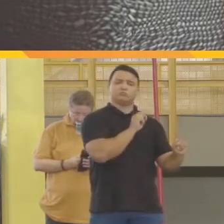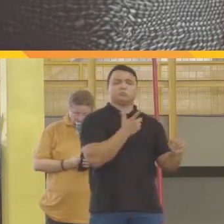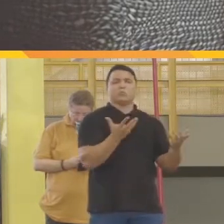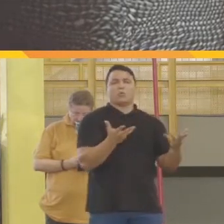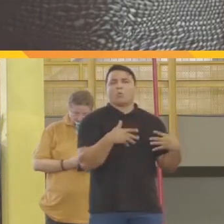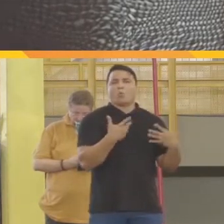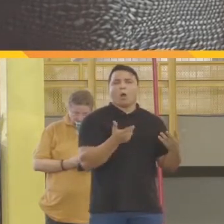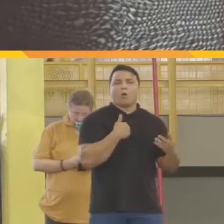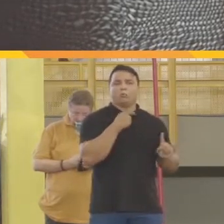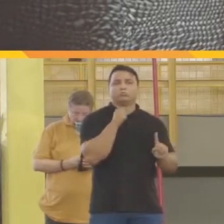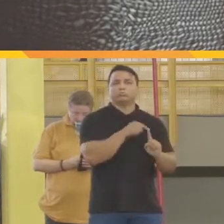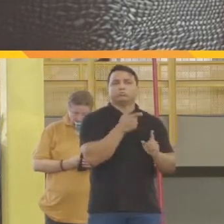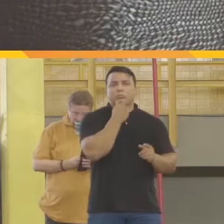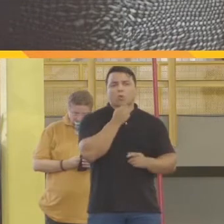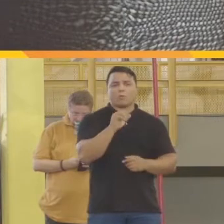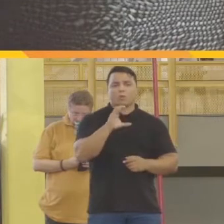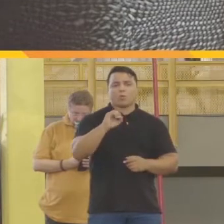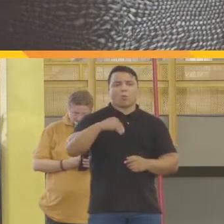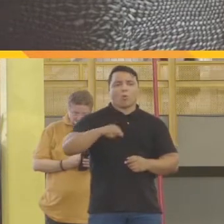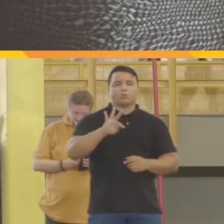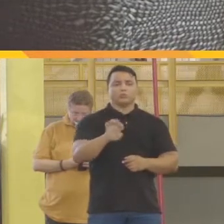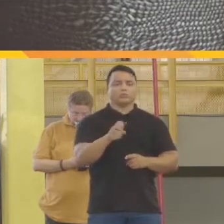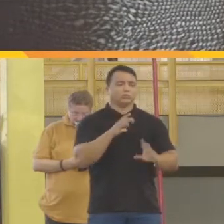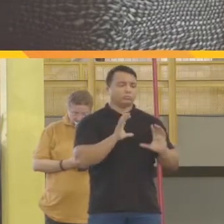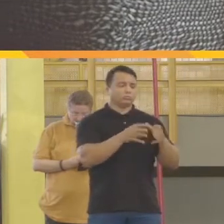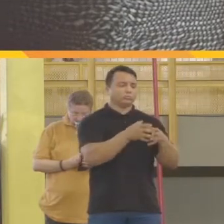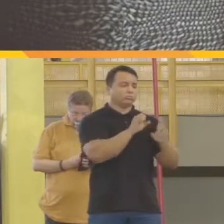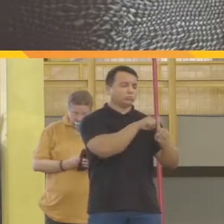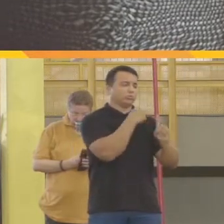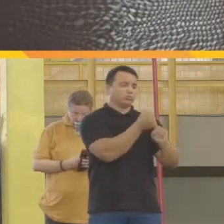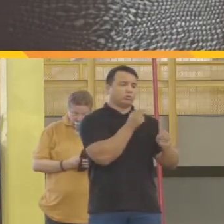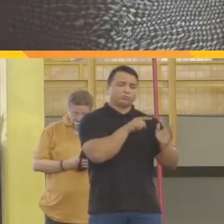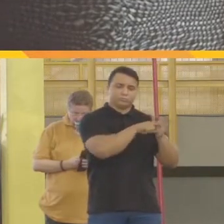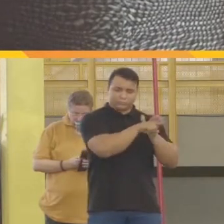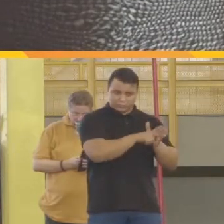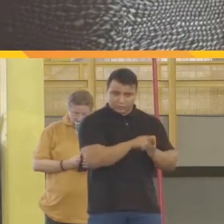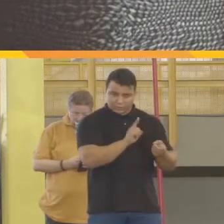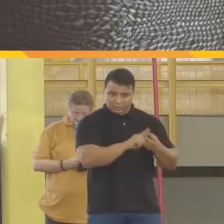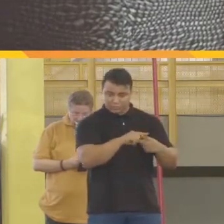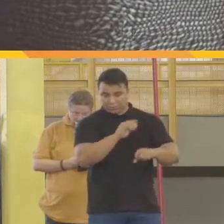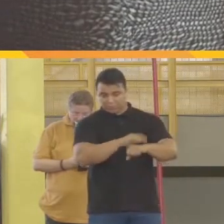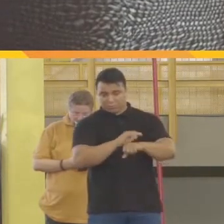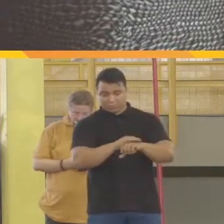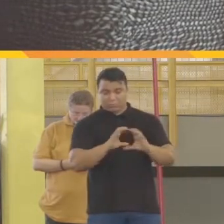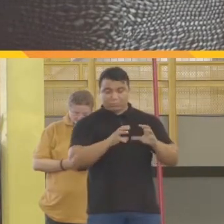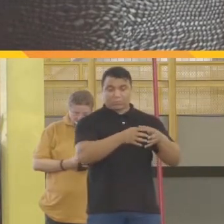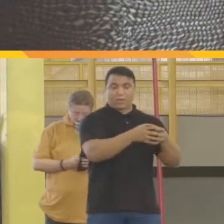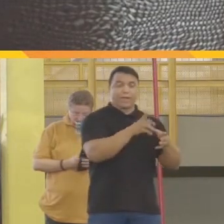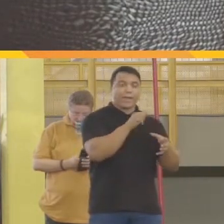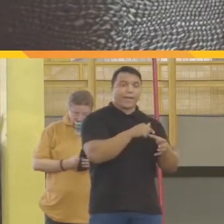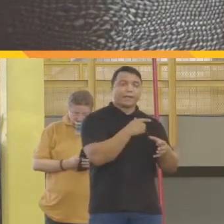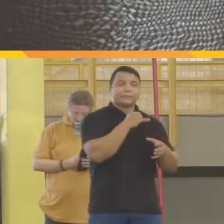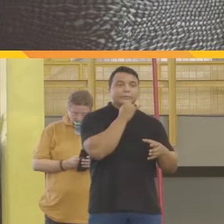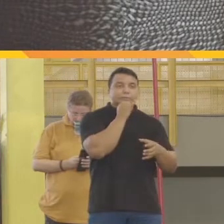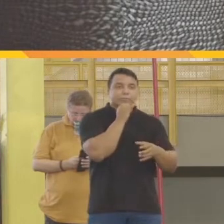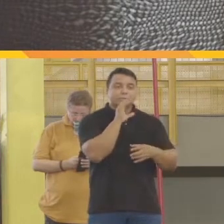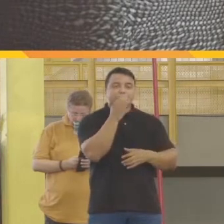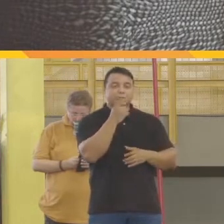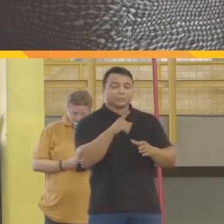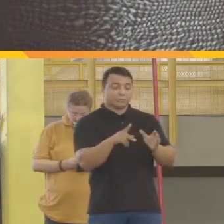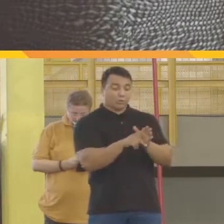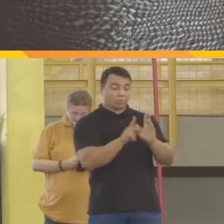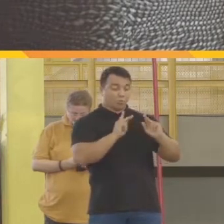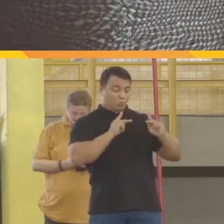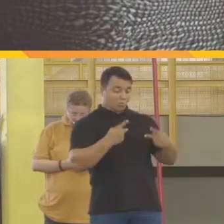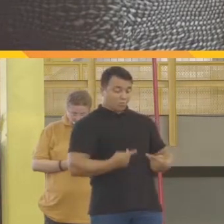Auguste Comte tinha em criar essa corrente, bem como a própria sociologia, era dar às ciências